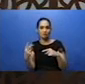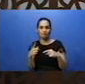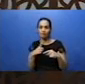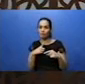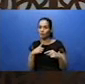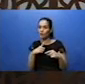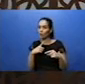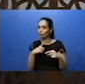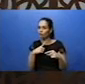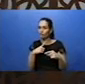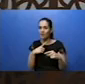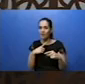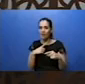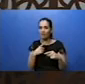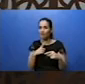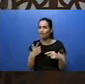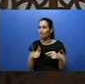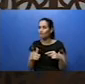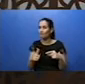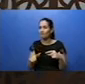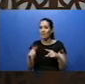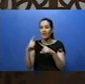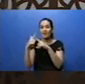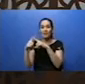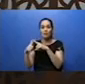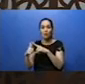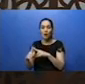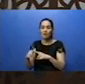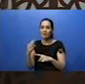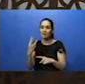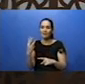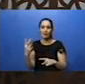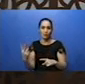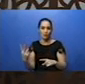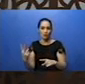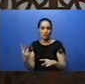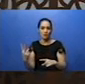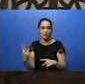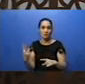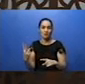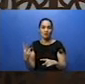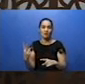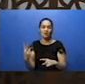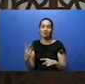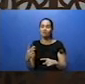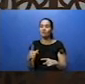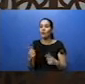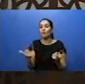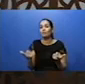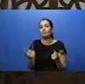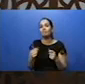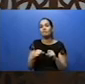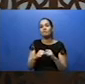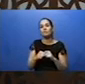um número que vezes ele mesmo vai dar 32. Então, é uma raiz irracional.